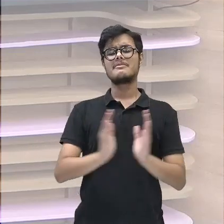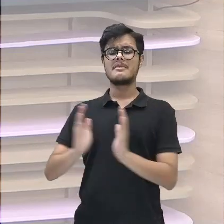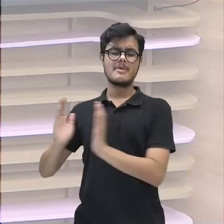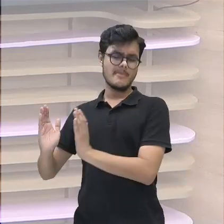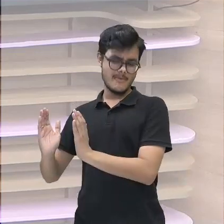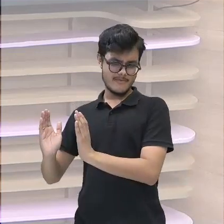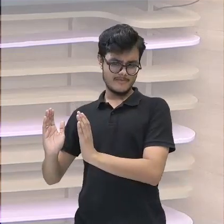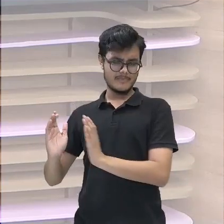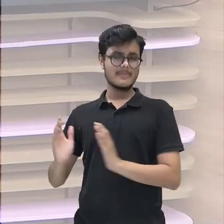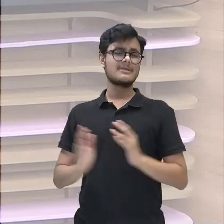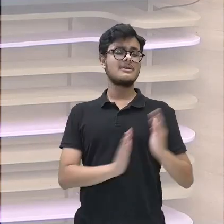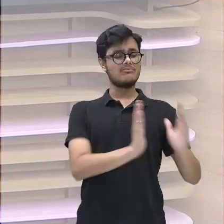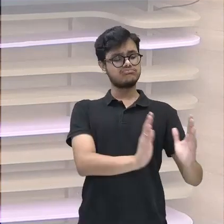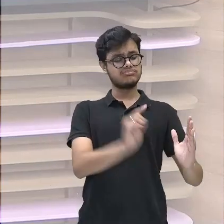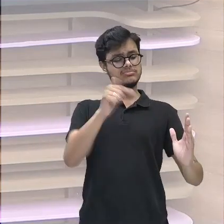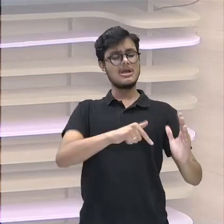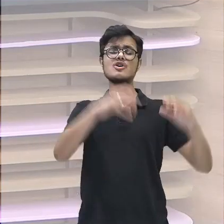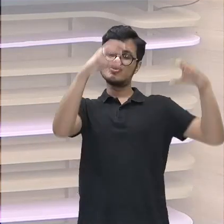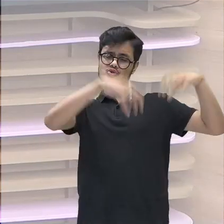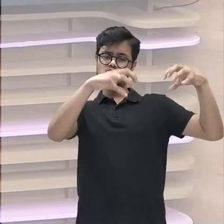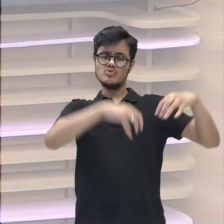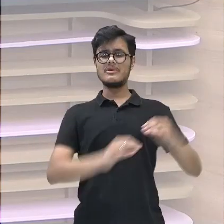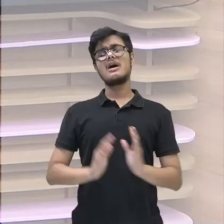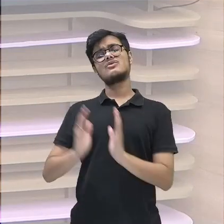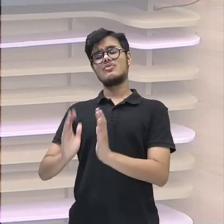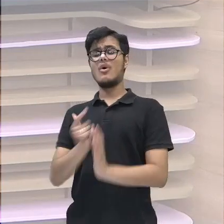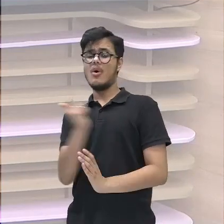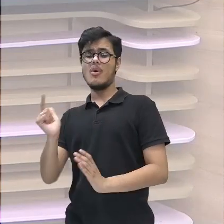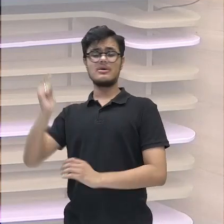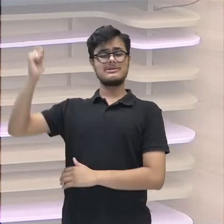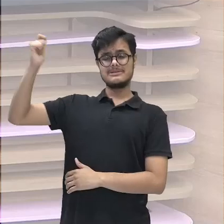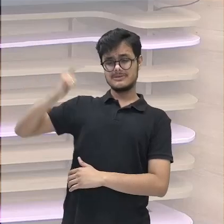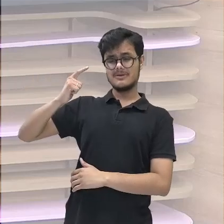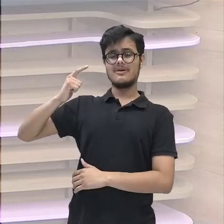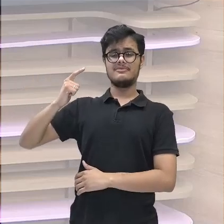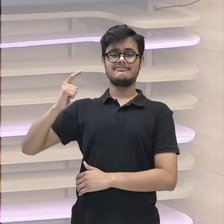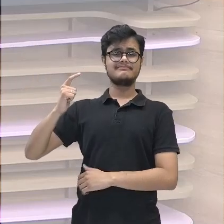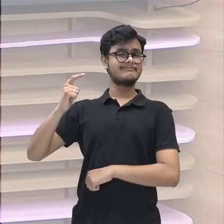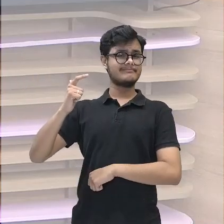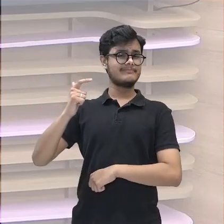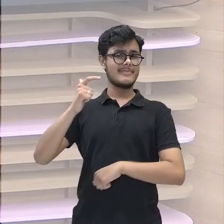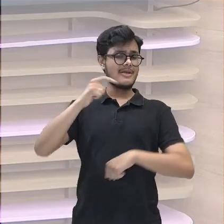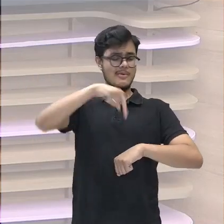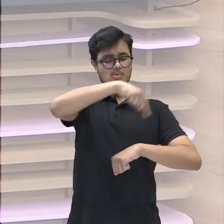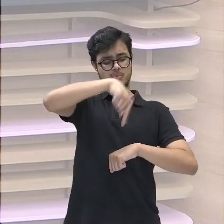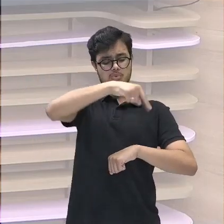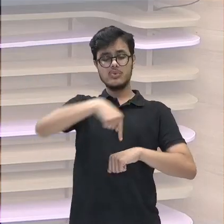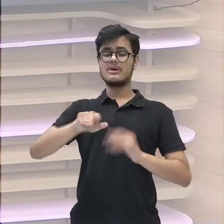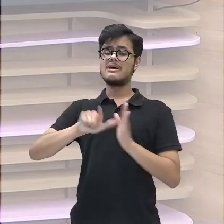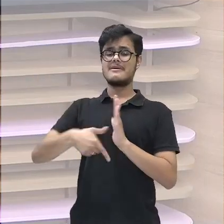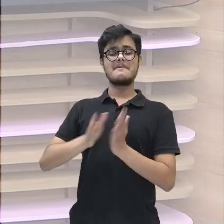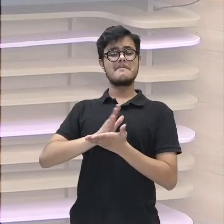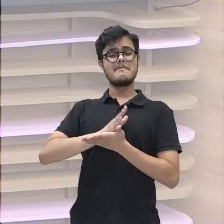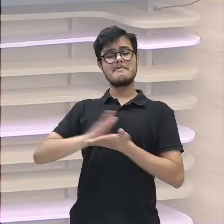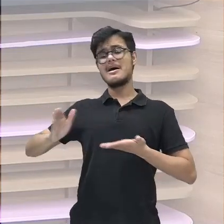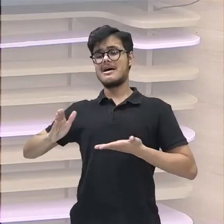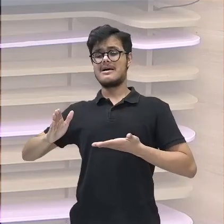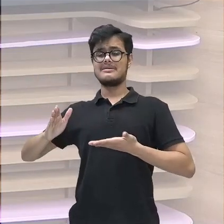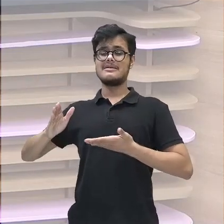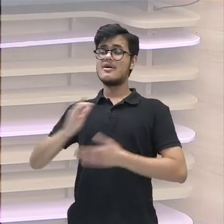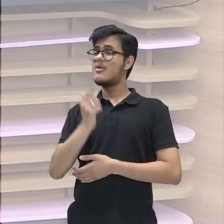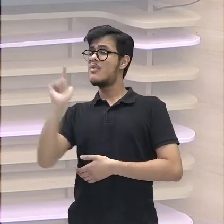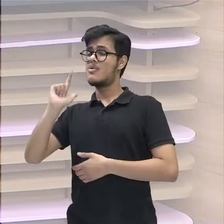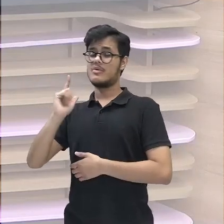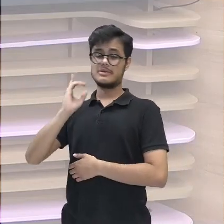De repente pode estar chovendo, mas logo em alguns minutos ou em questão de poucos dias